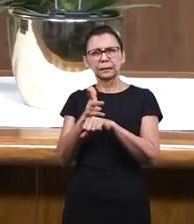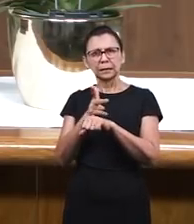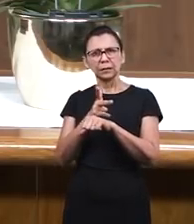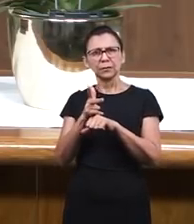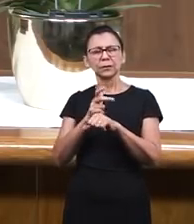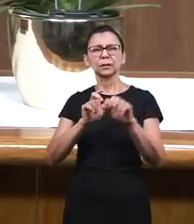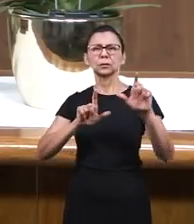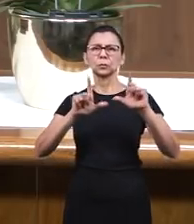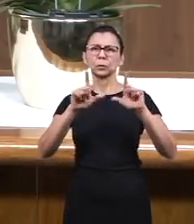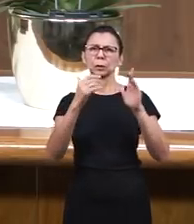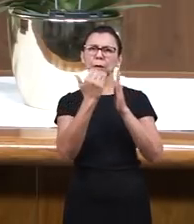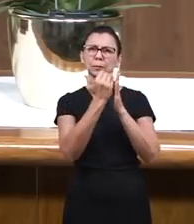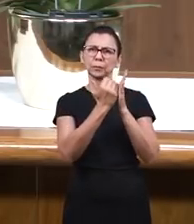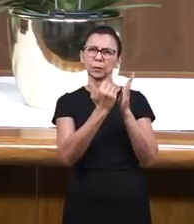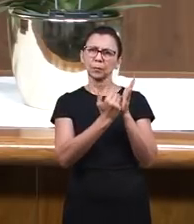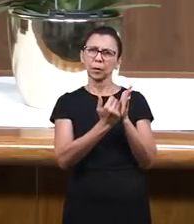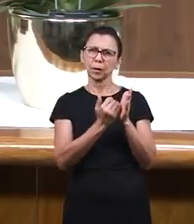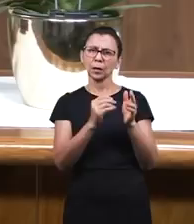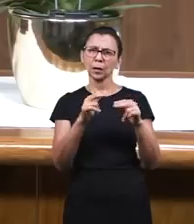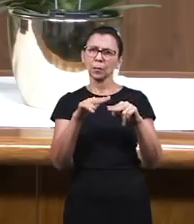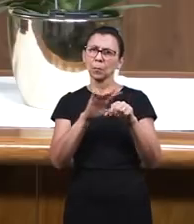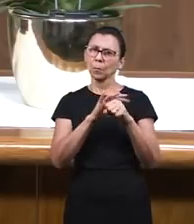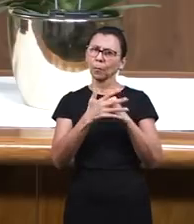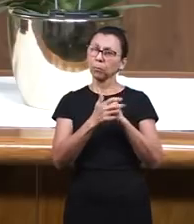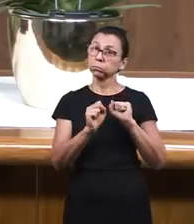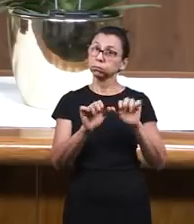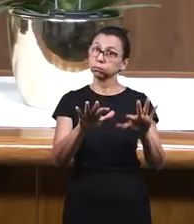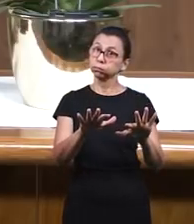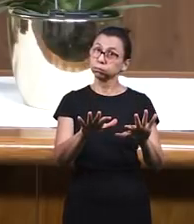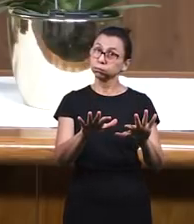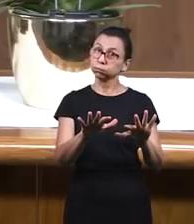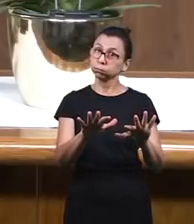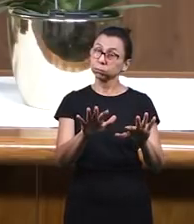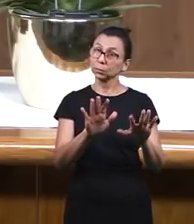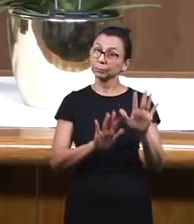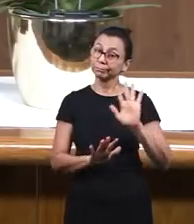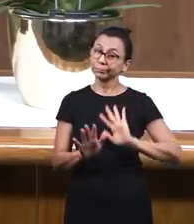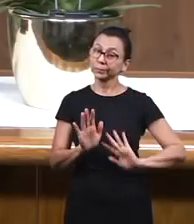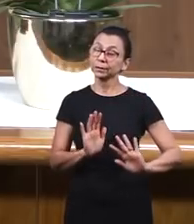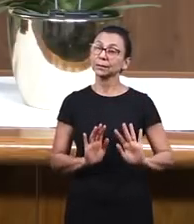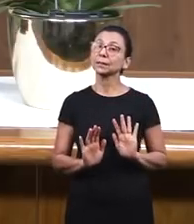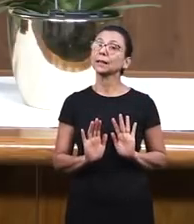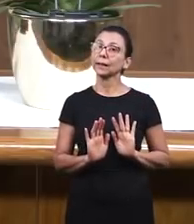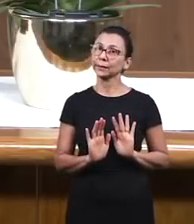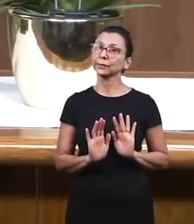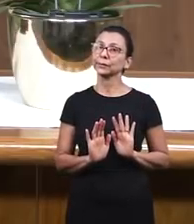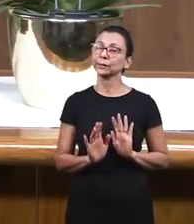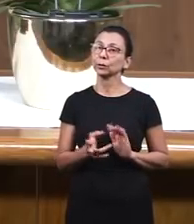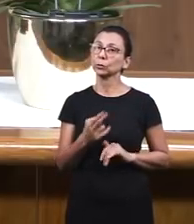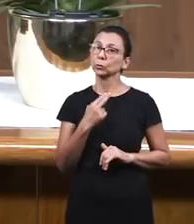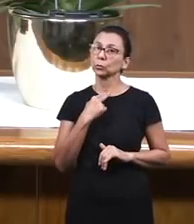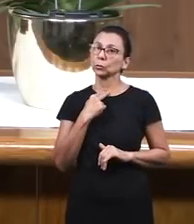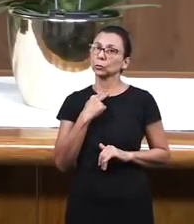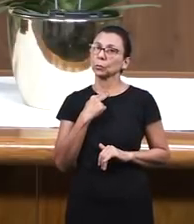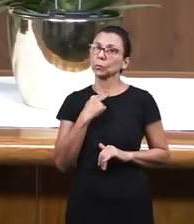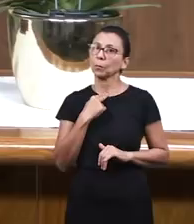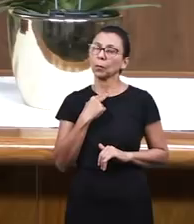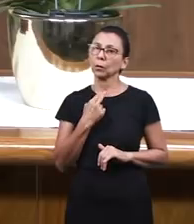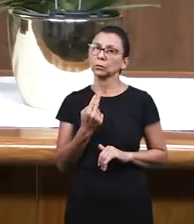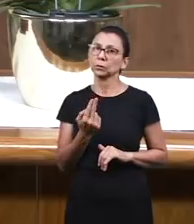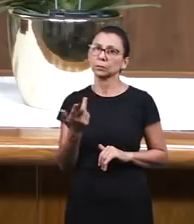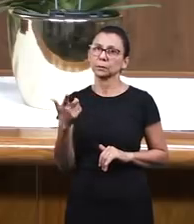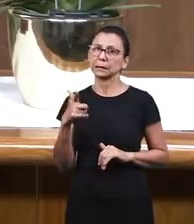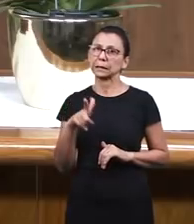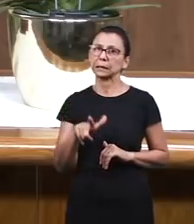pandemia, dos cuidados que nós temos que tomar. Então, por isso, estamos fazendo gravado. Não vamos poder, então, repetir